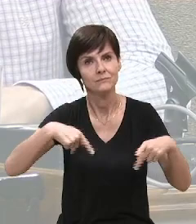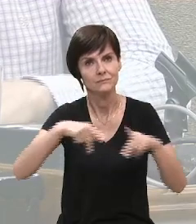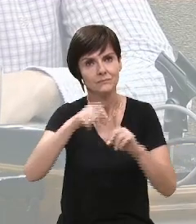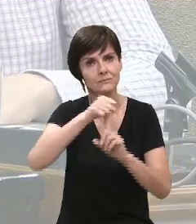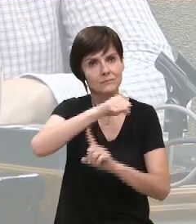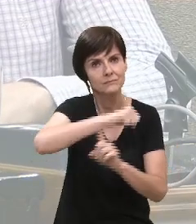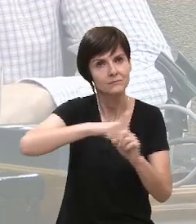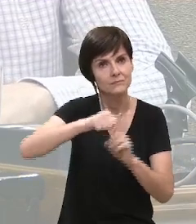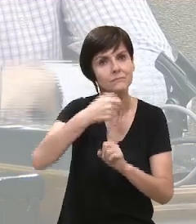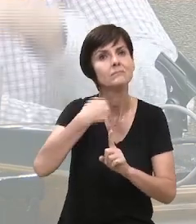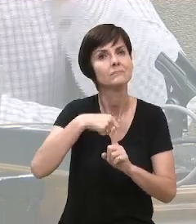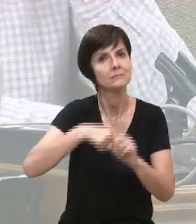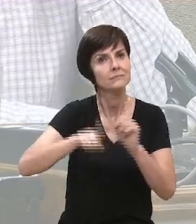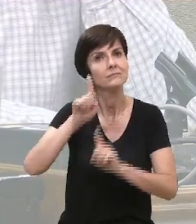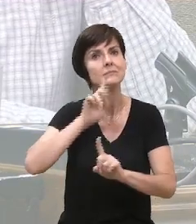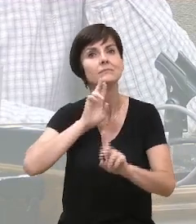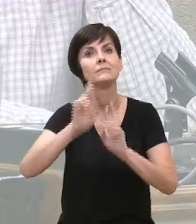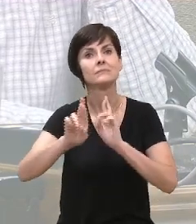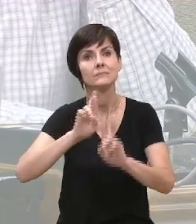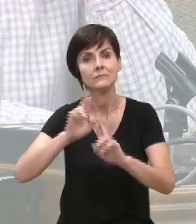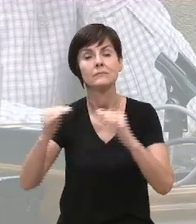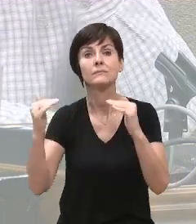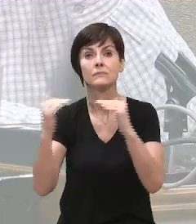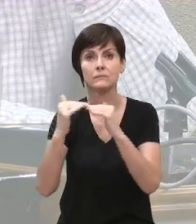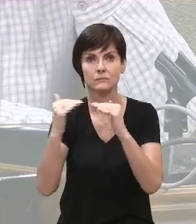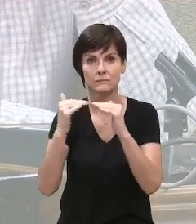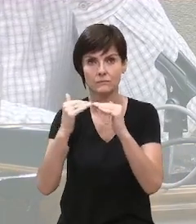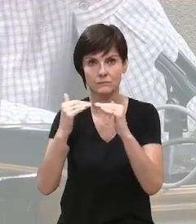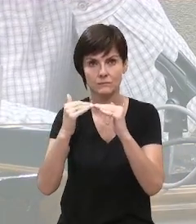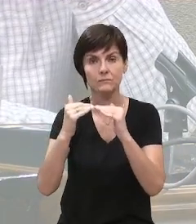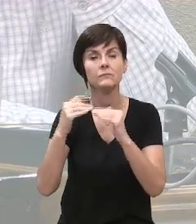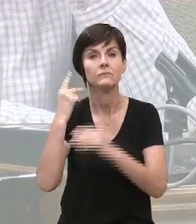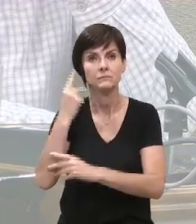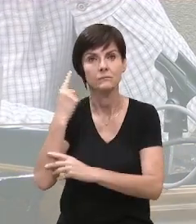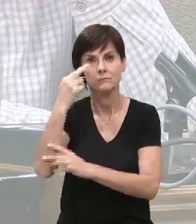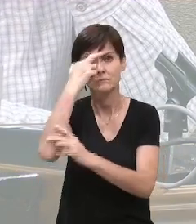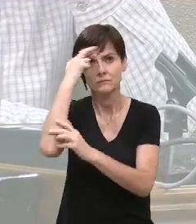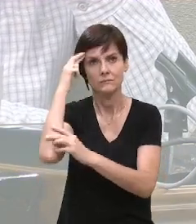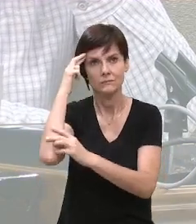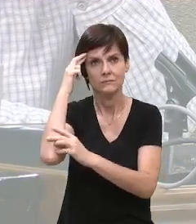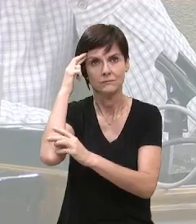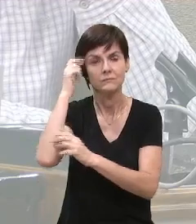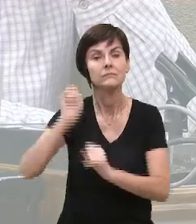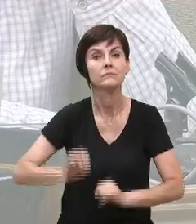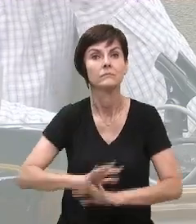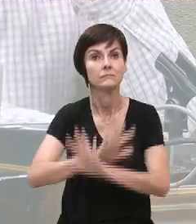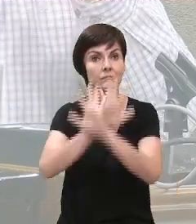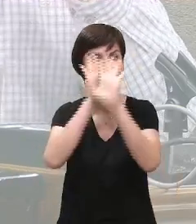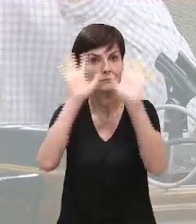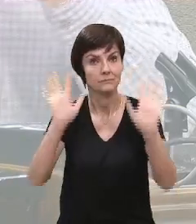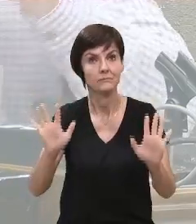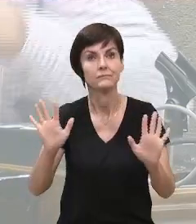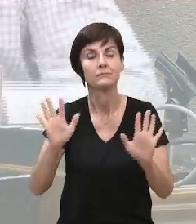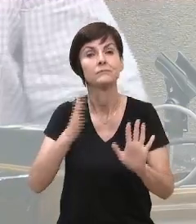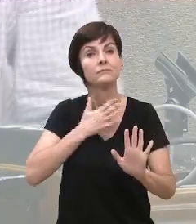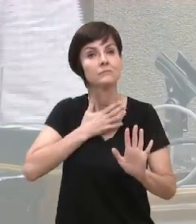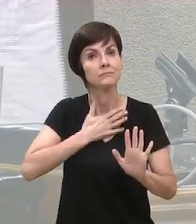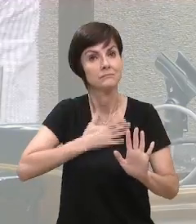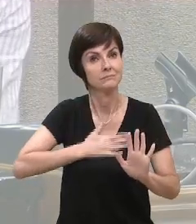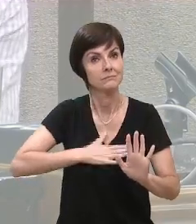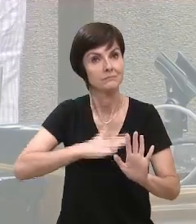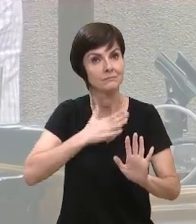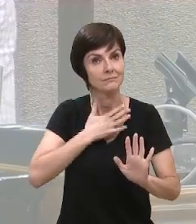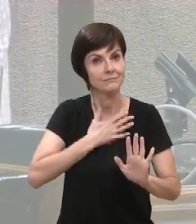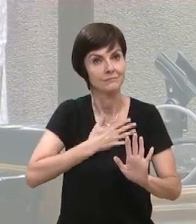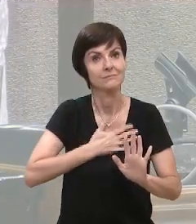algumas respostas. E concordo com o vereador Rafael, com clareza, com calma, né,